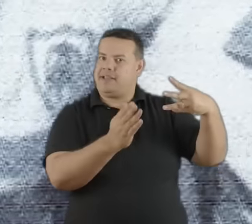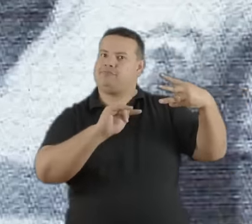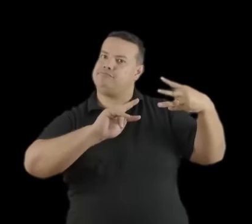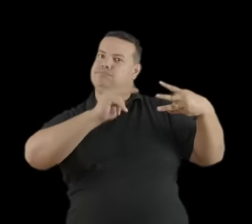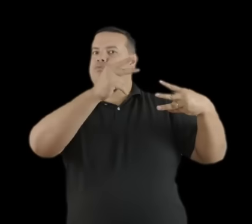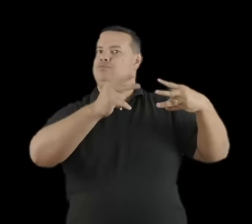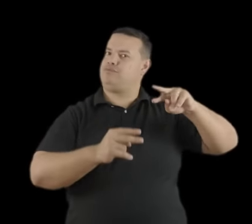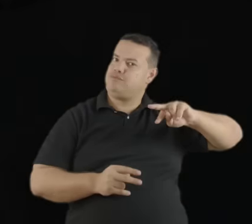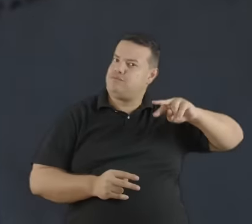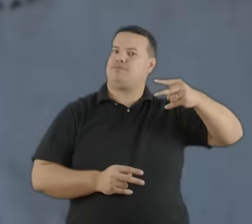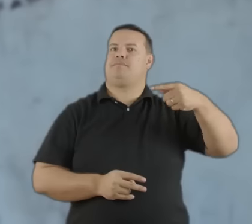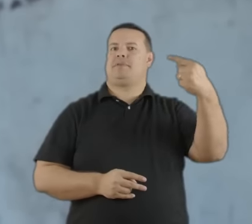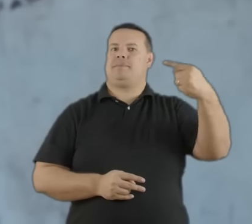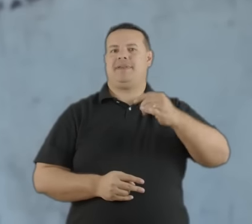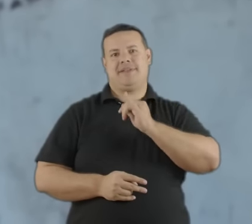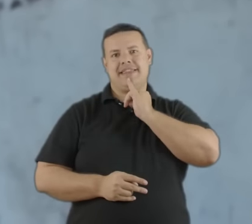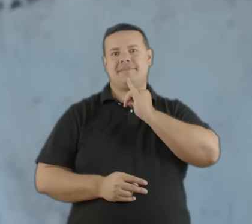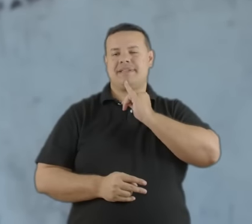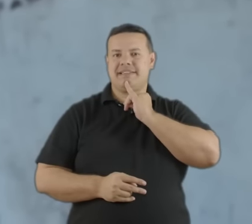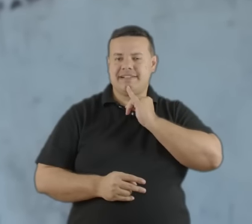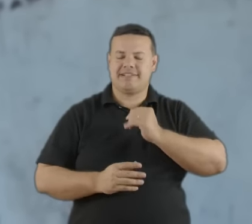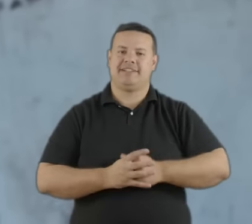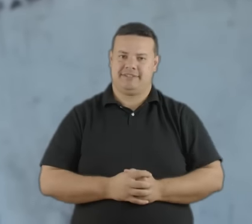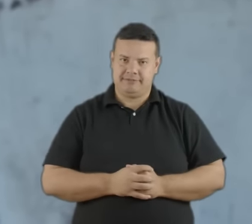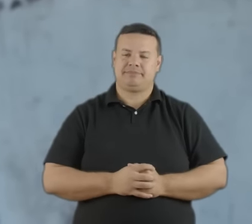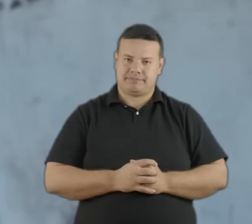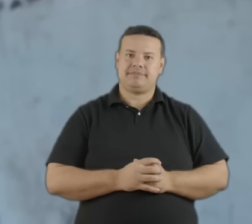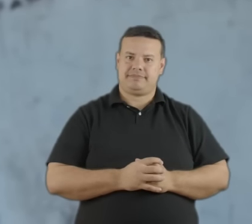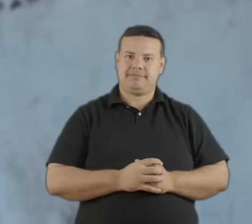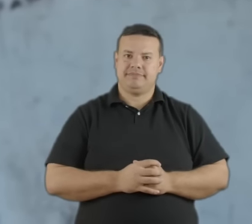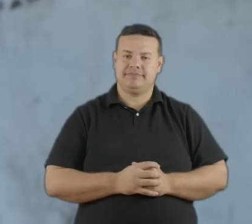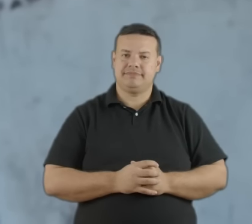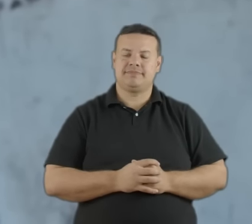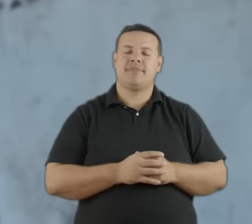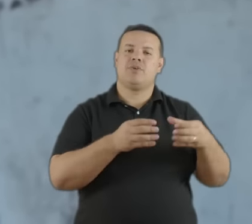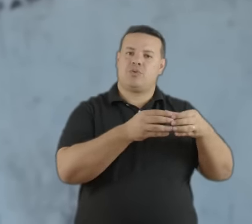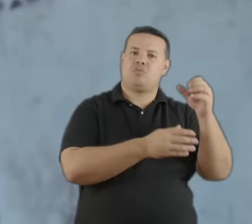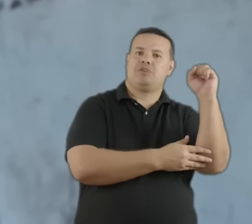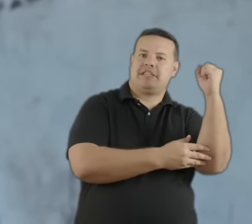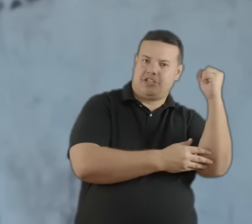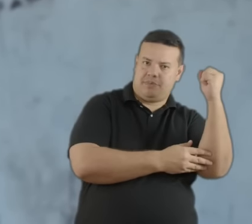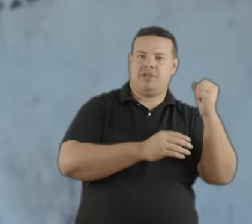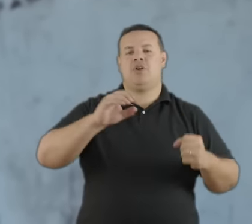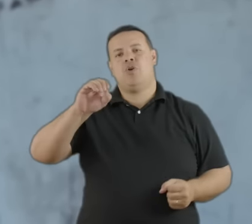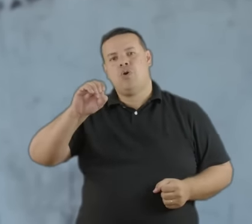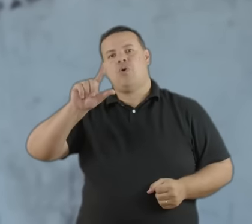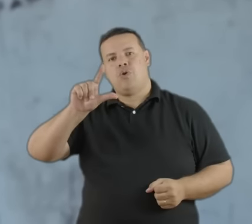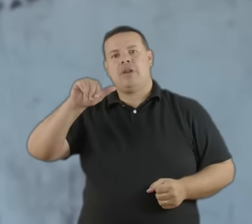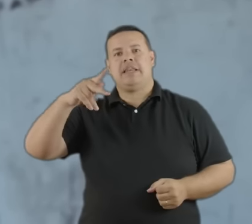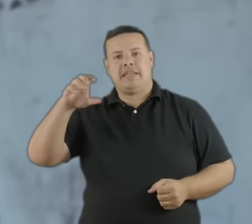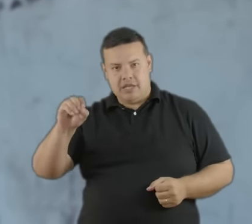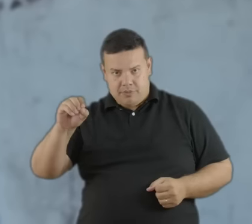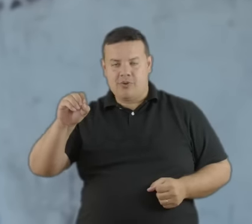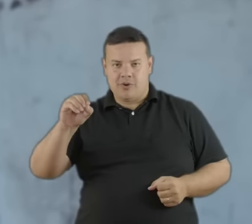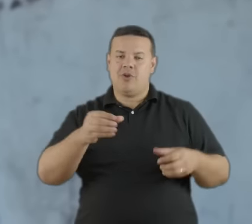na liderança. Sergipe e Olímpico, Confiança e Vasco. Foi